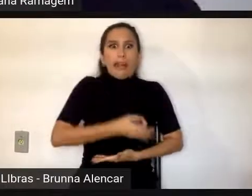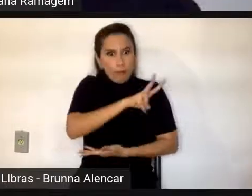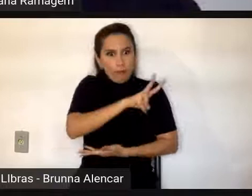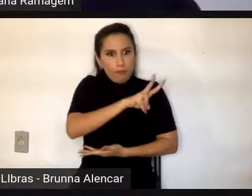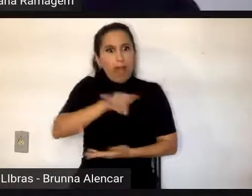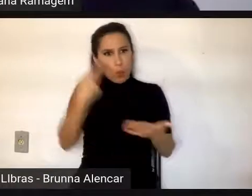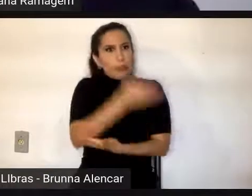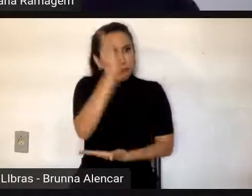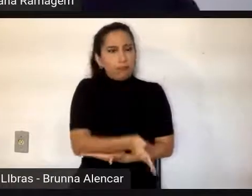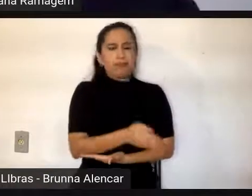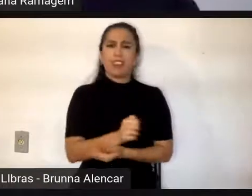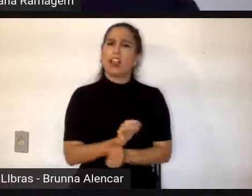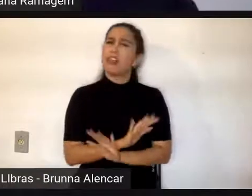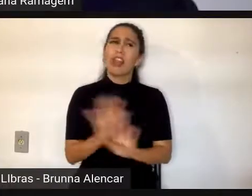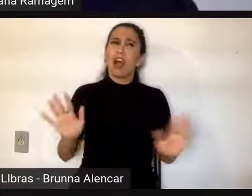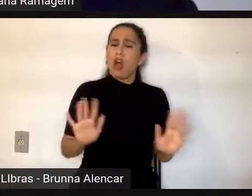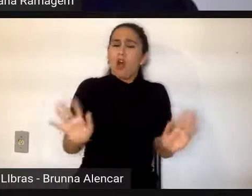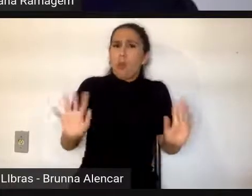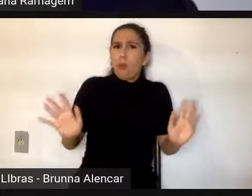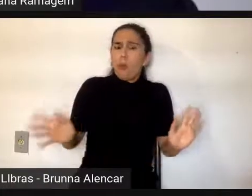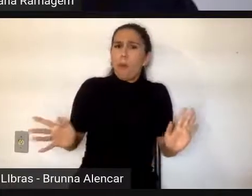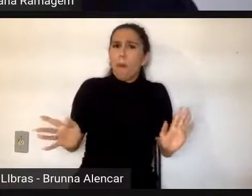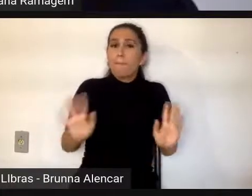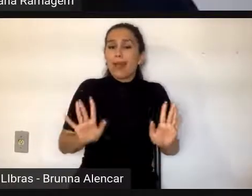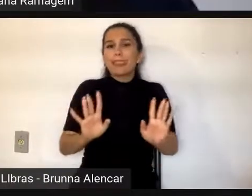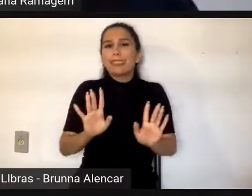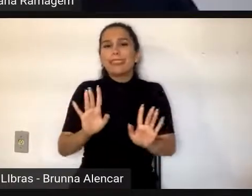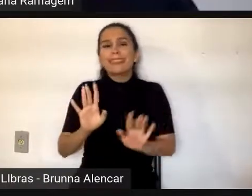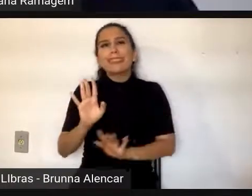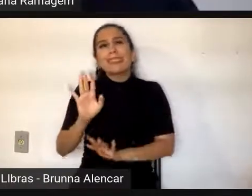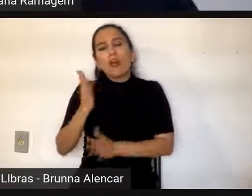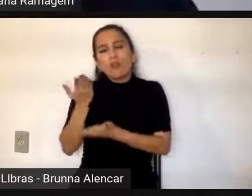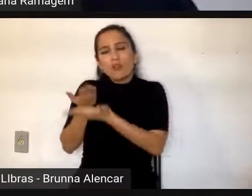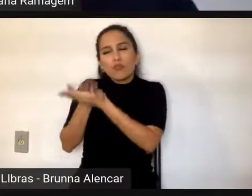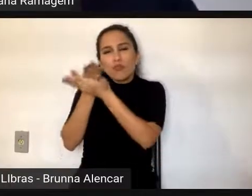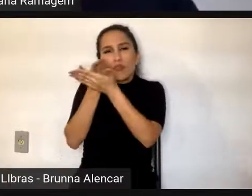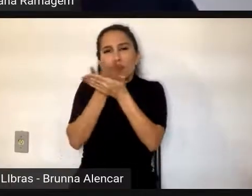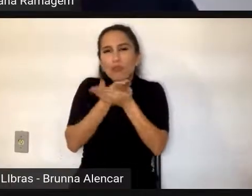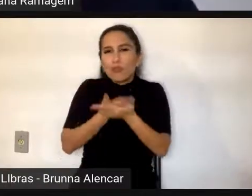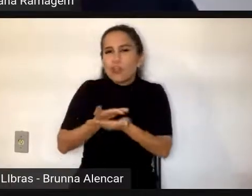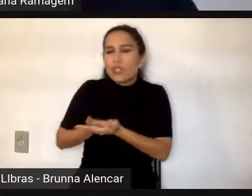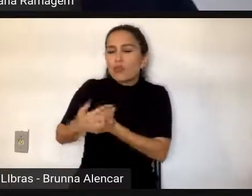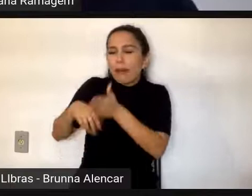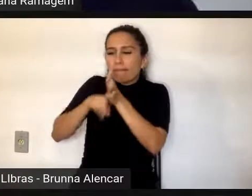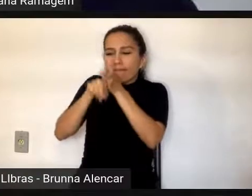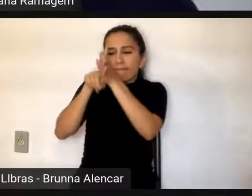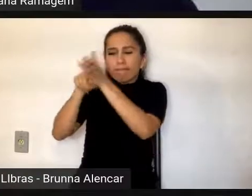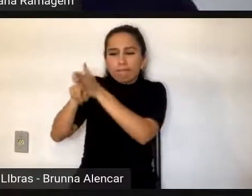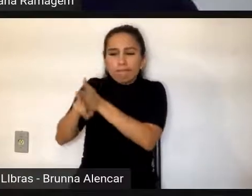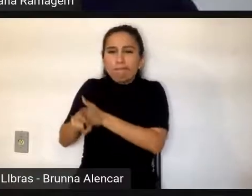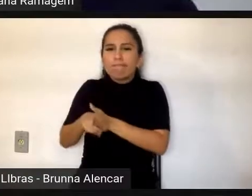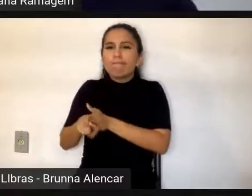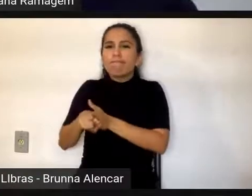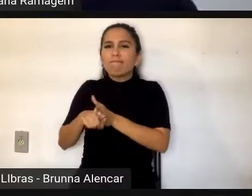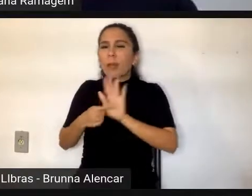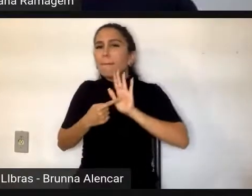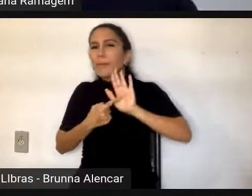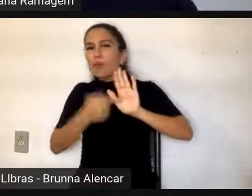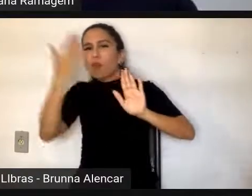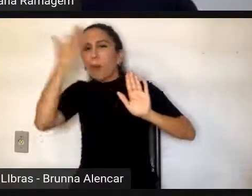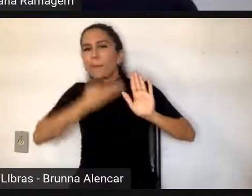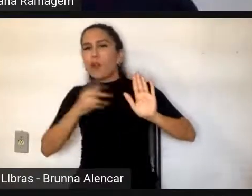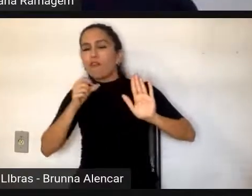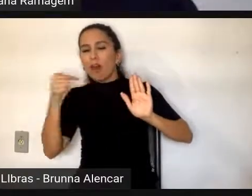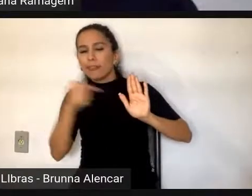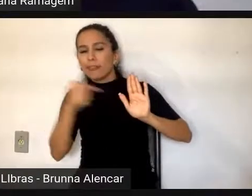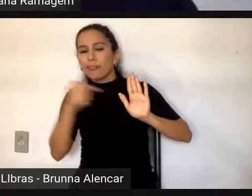de risco que nos aponta essa direção, o que os estudos têm sugerido? Por que será que a obesidade, a diabetes e